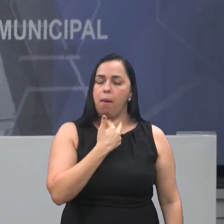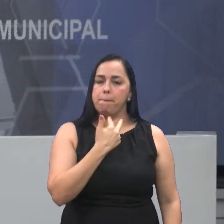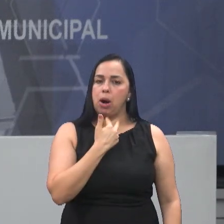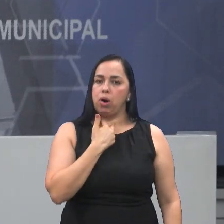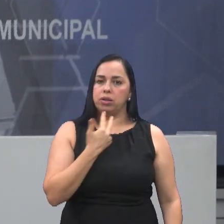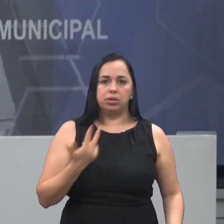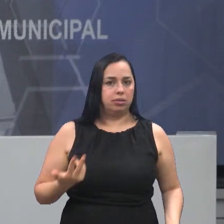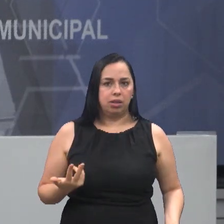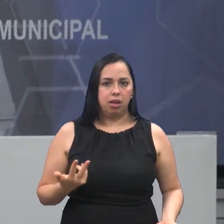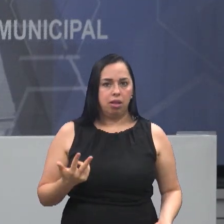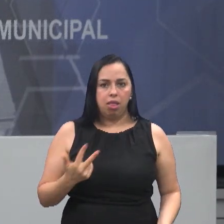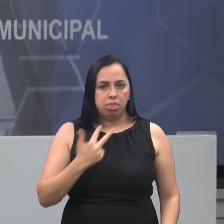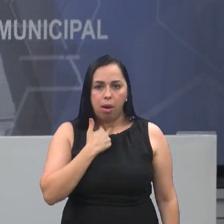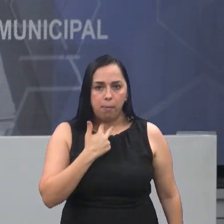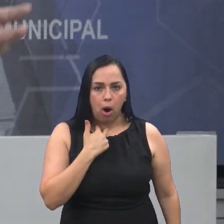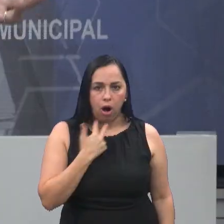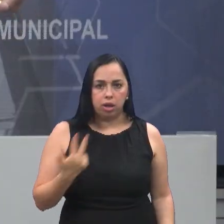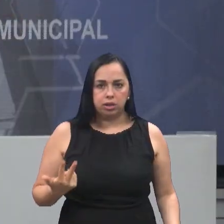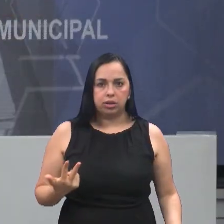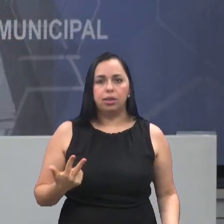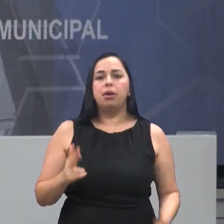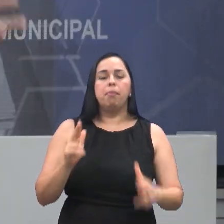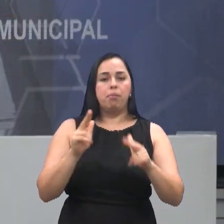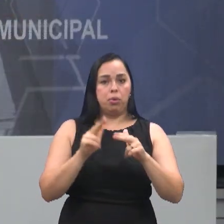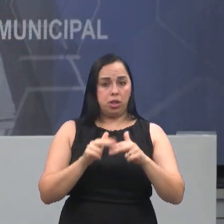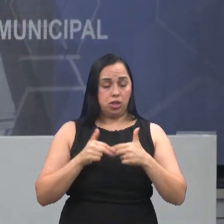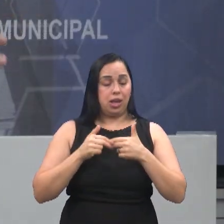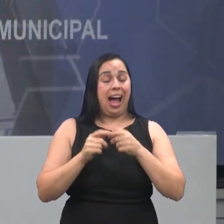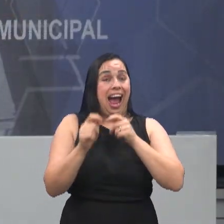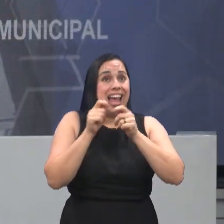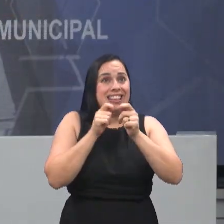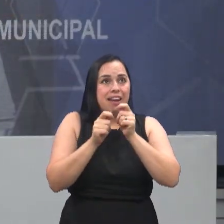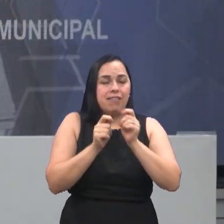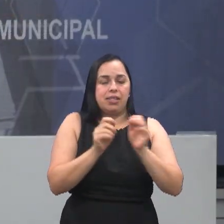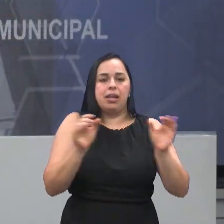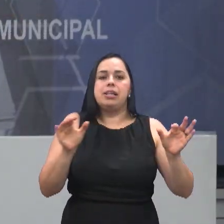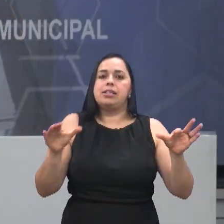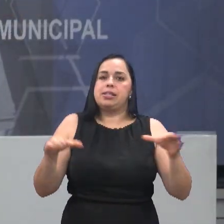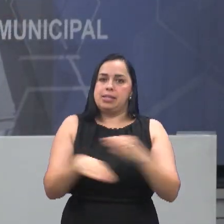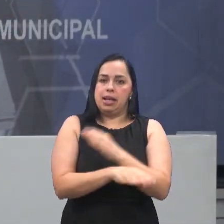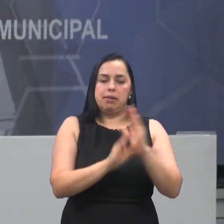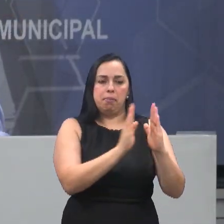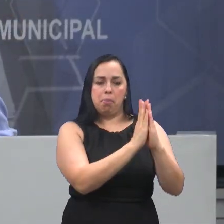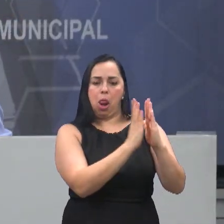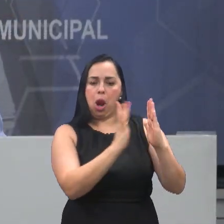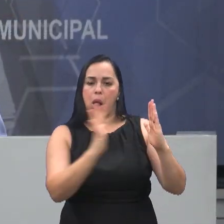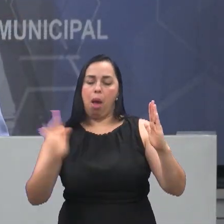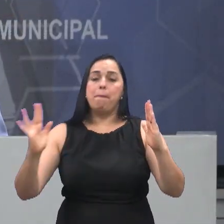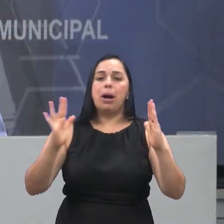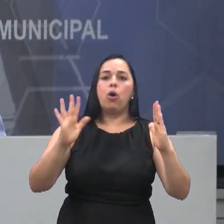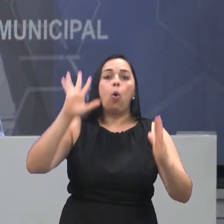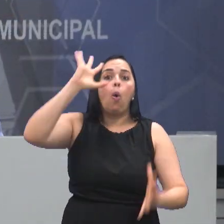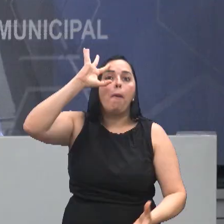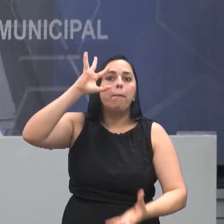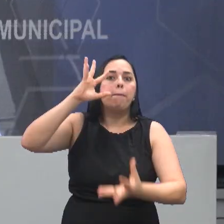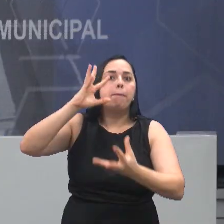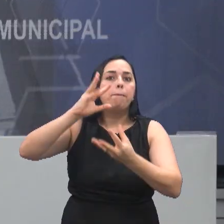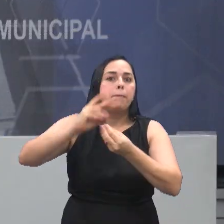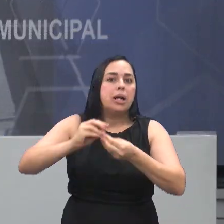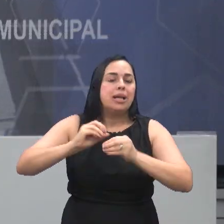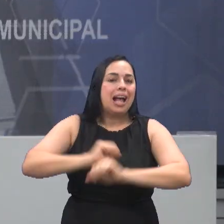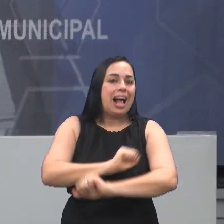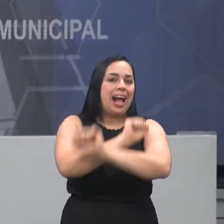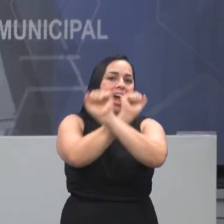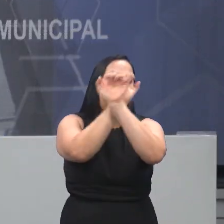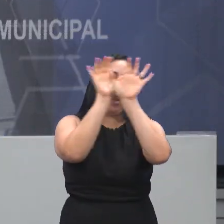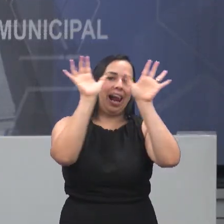Isso não pode acontecer nessa casa. Então, por isso que eu trouxe a entrevista completa, a resposta completa, para que todos tomem ciência do que, de